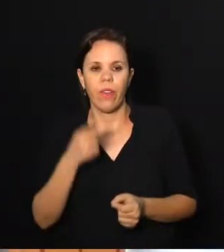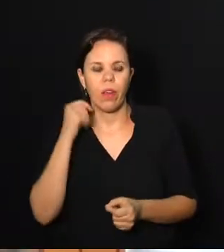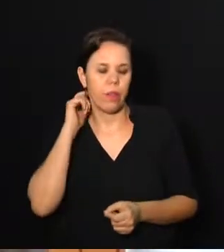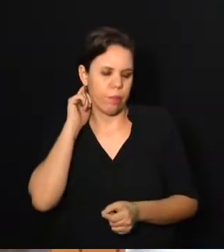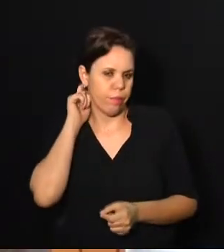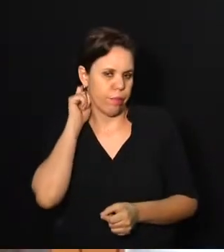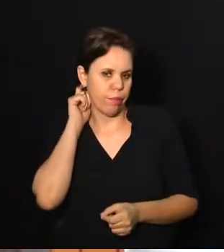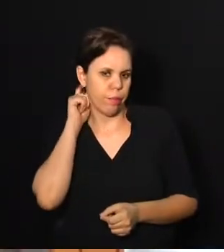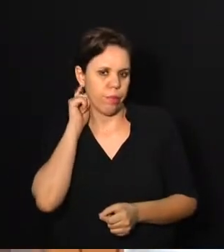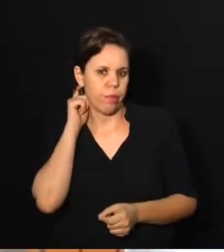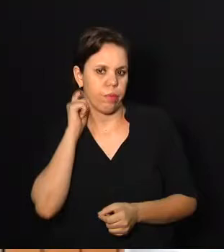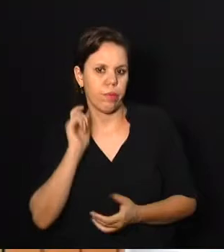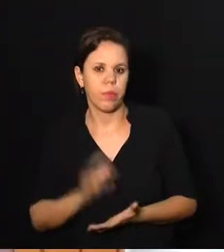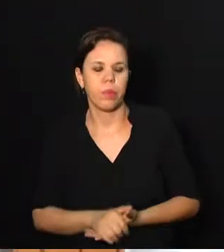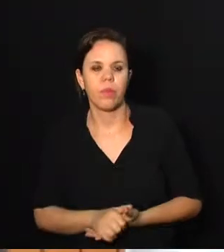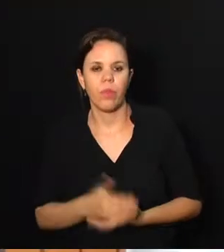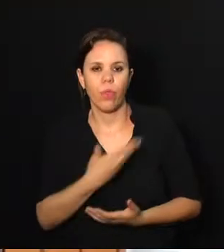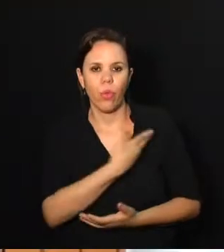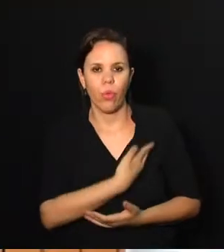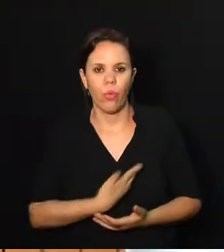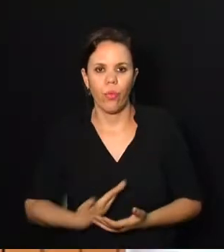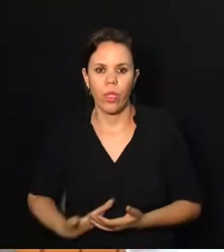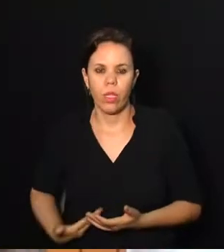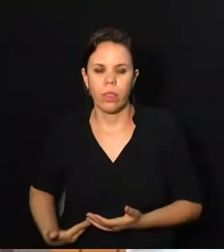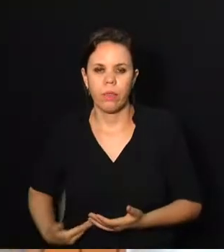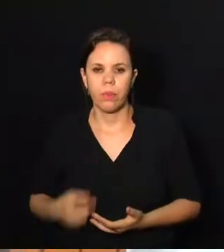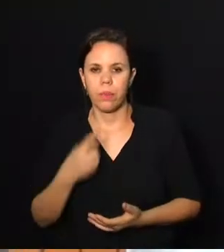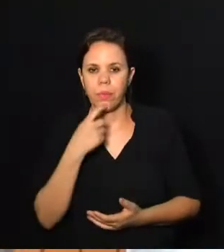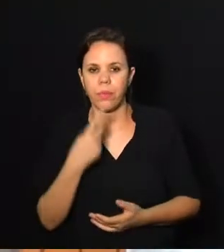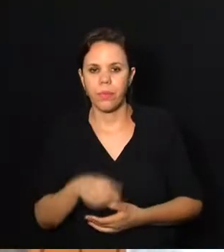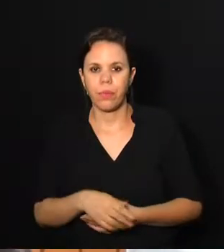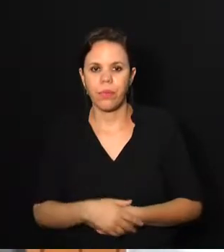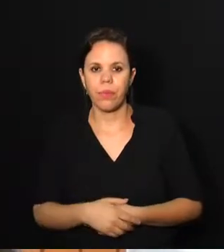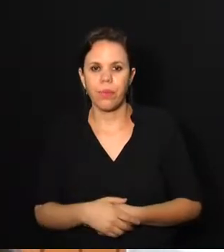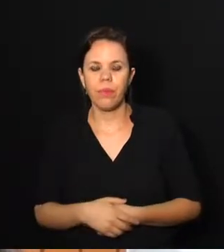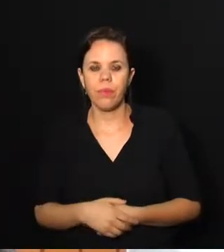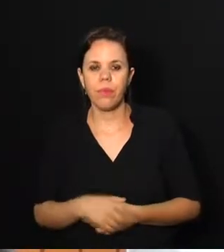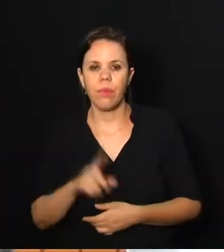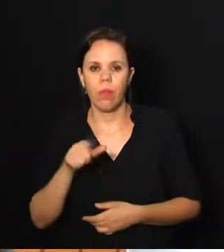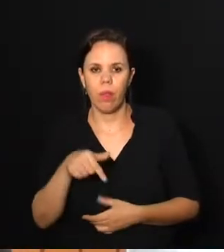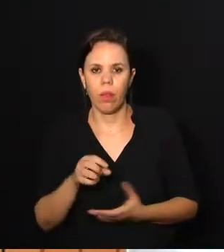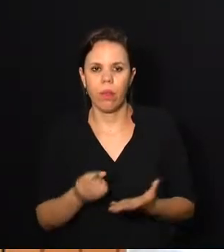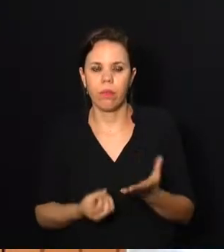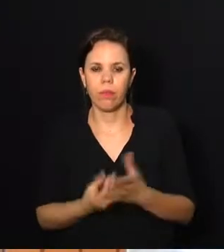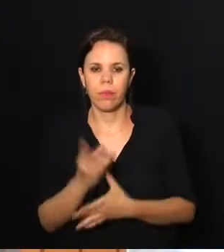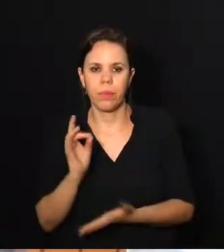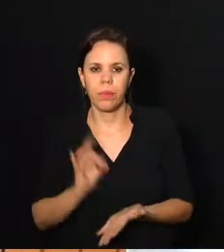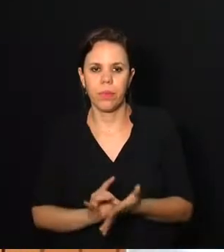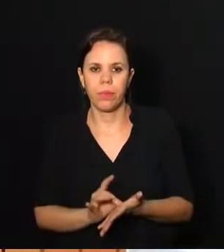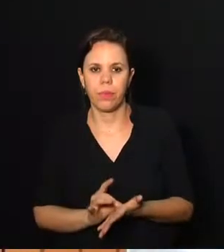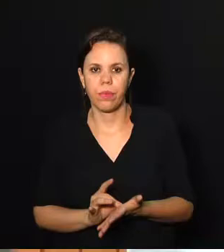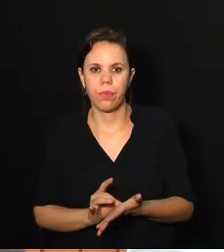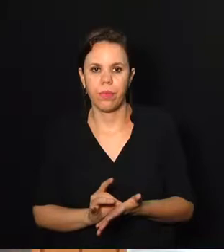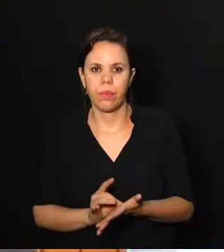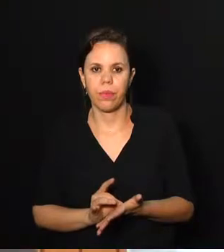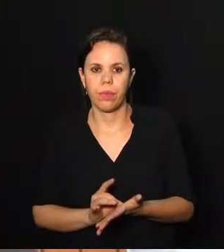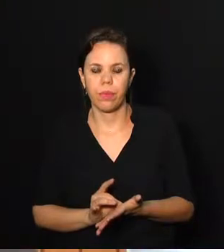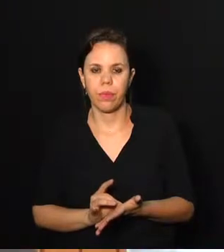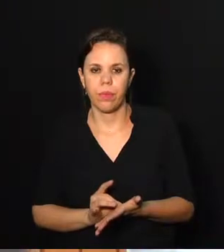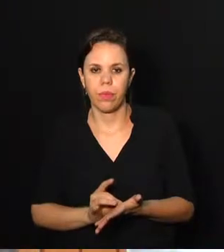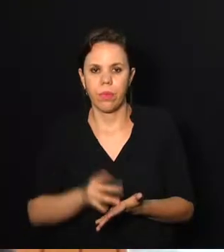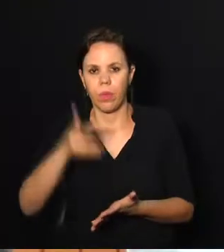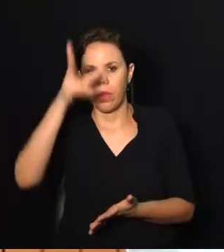assim: o governo da cidade de Campinas, ele é realizado pelo prefeito